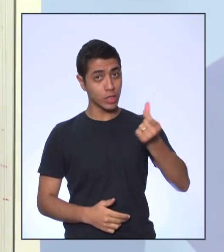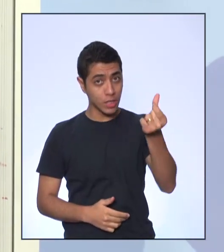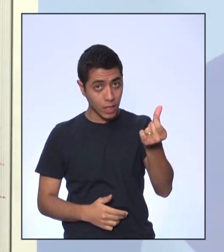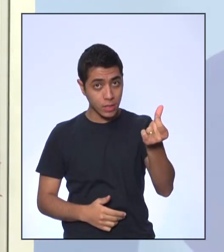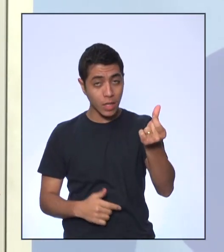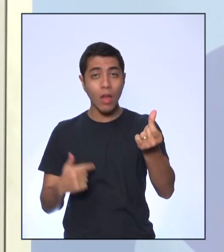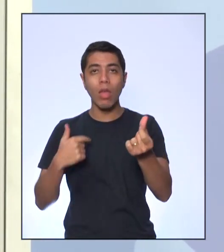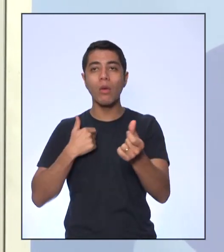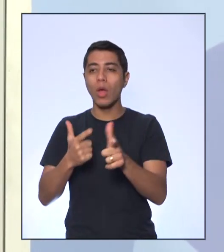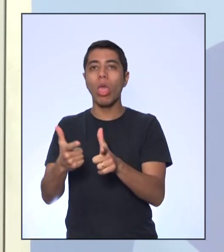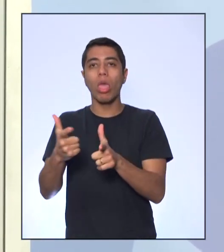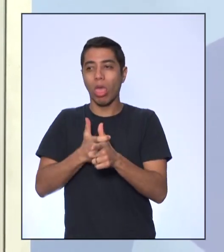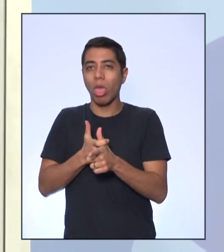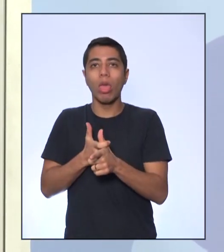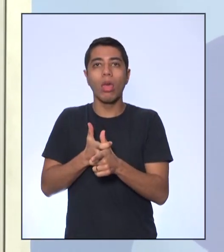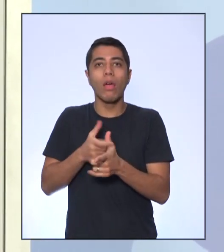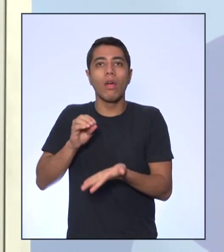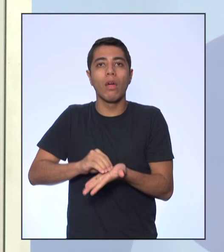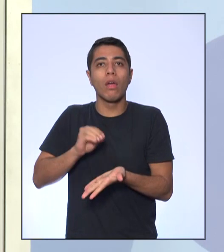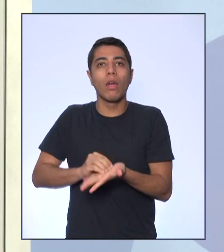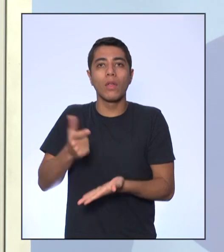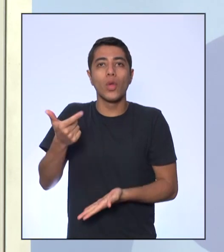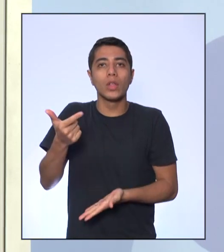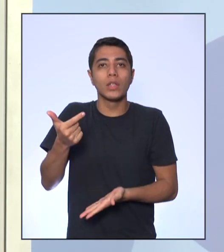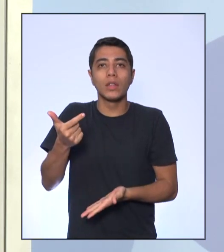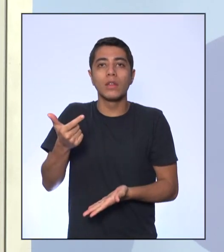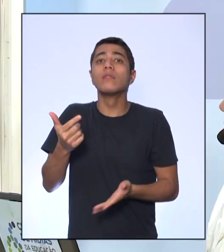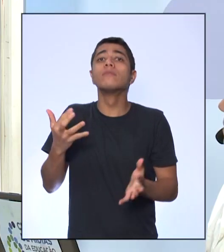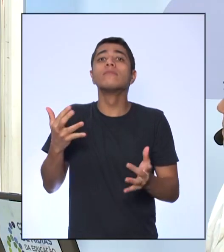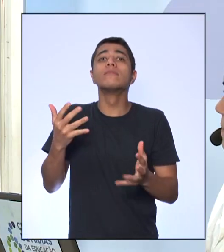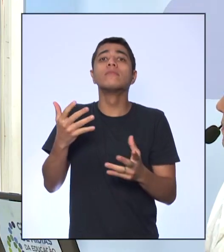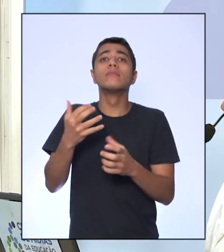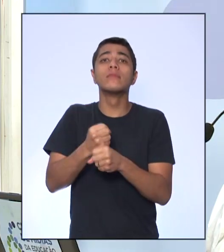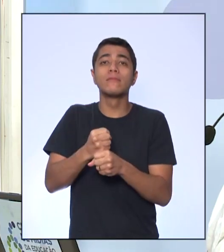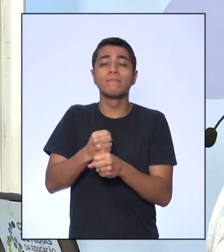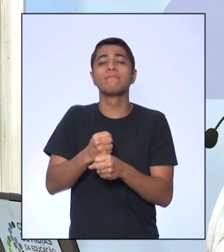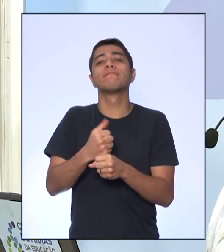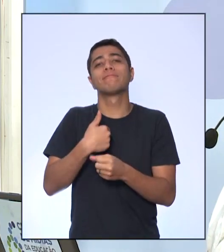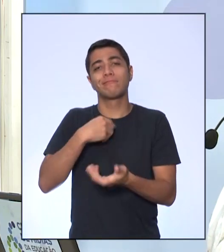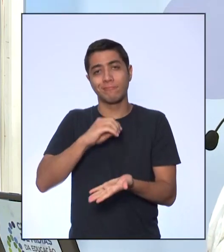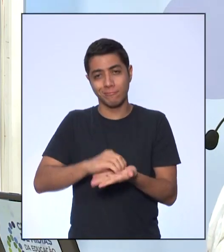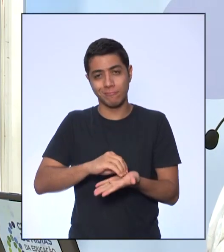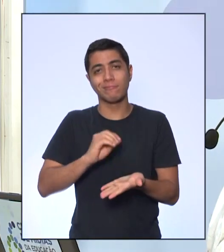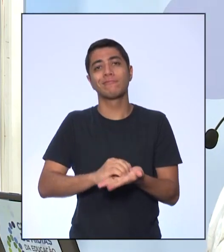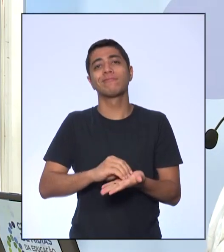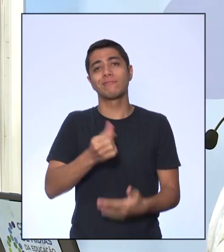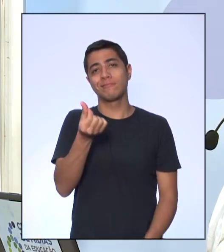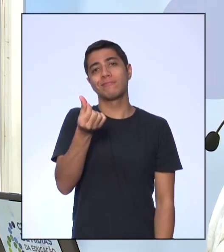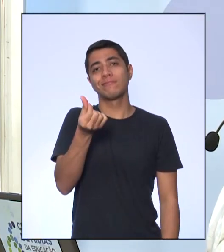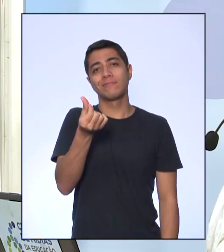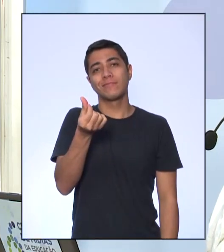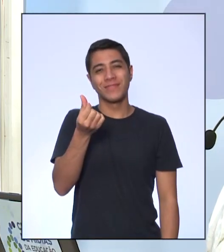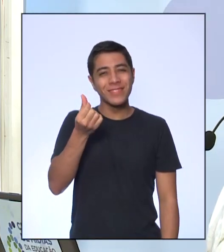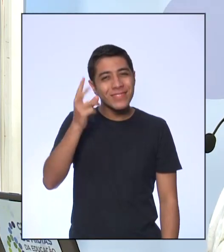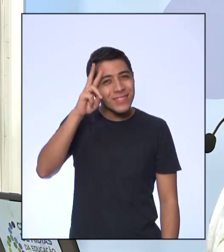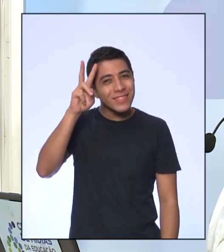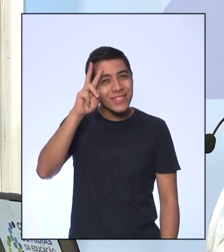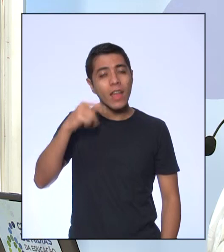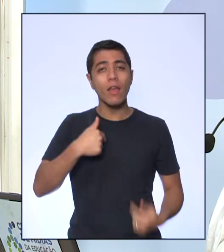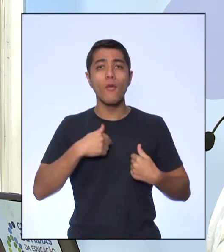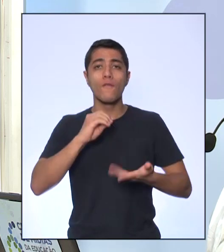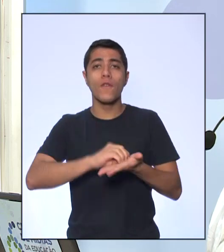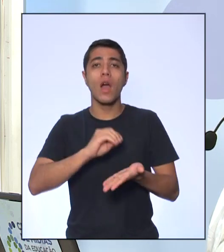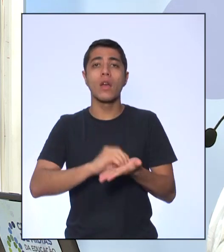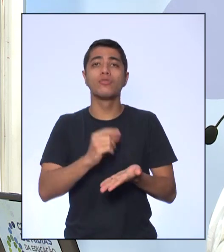6. Então, essa é a ideia aí, é a soma que eu tenho de continuar, né? Então, pensa, devo R$12, eu tenho 6, vou lá, pago,